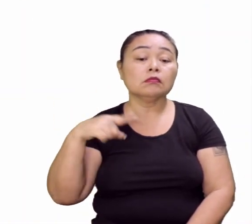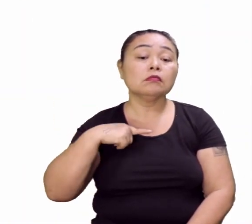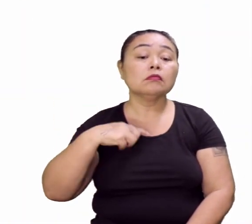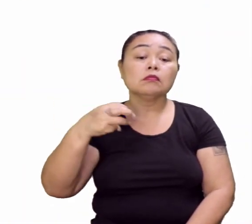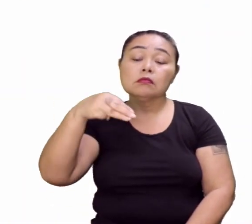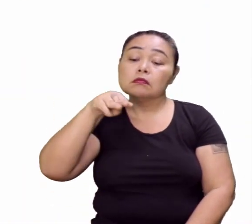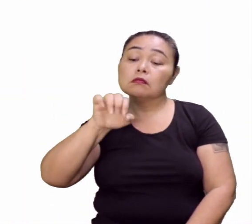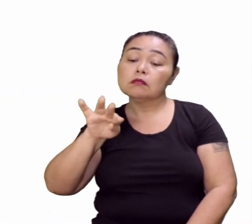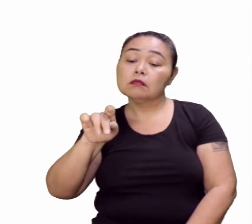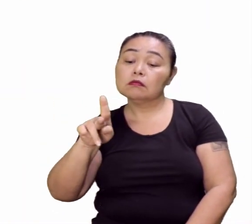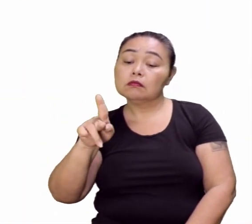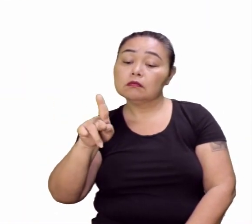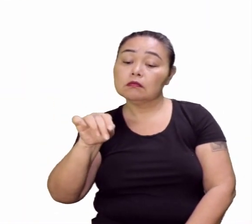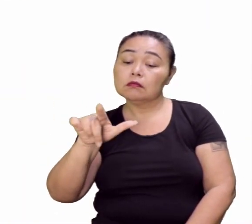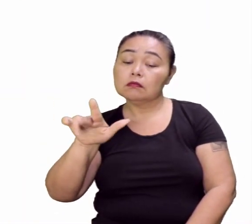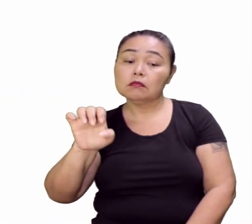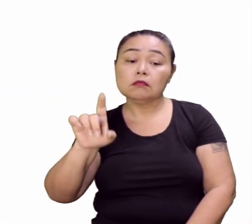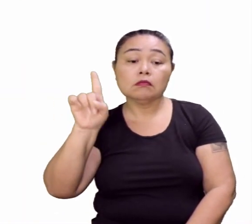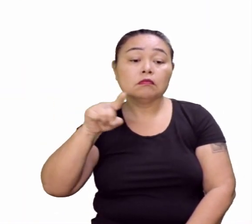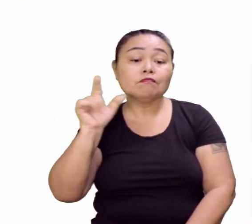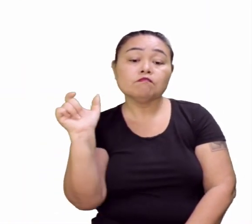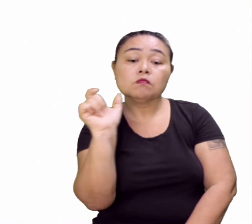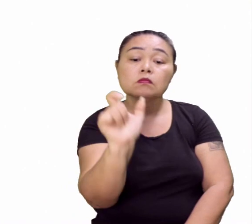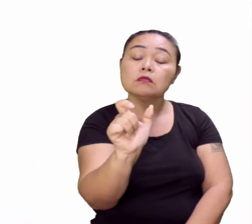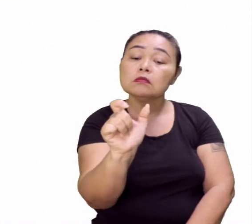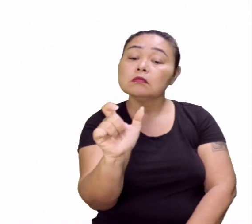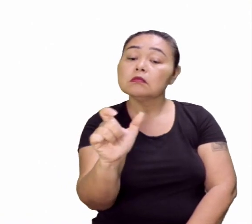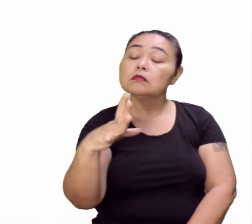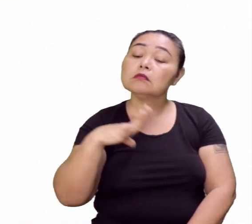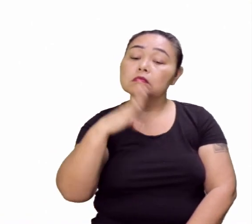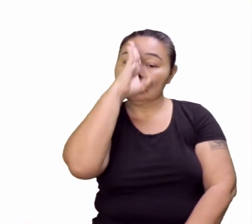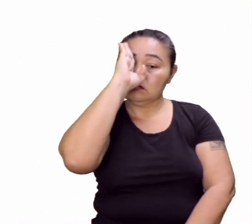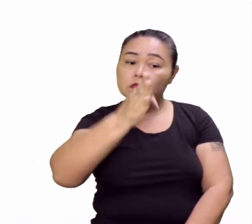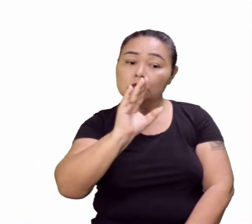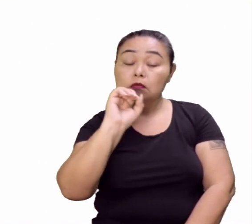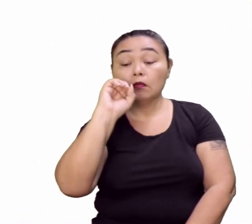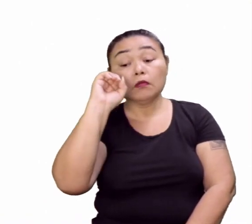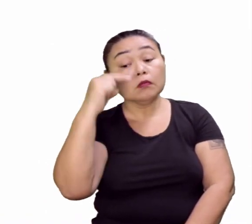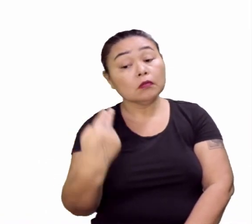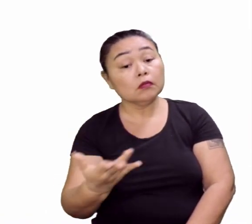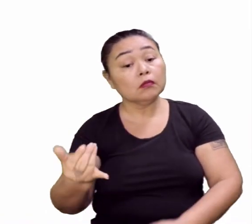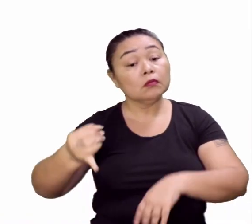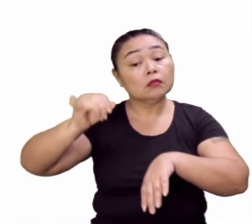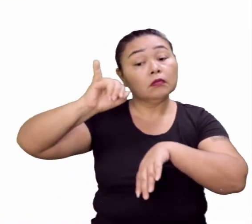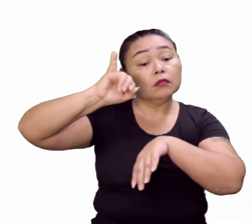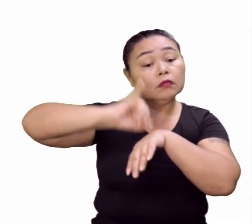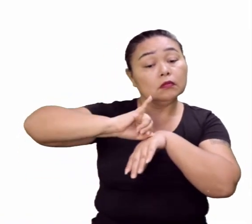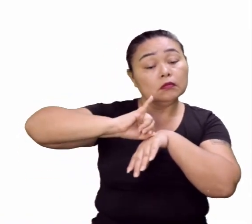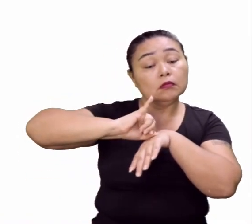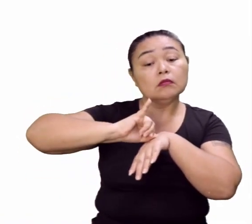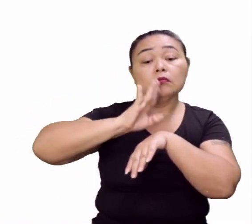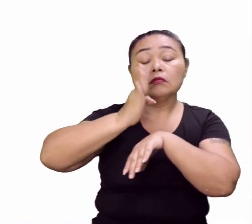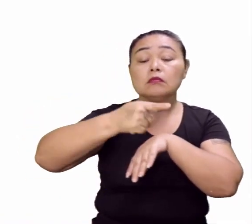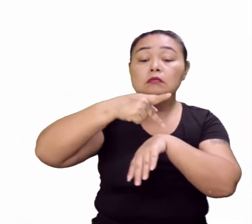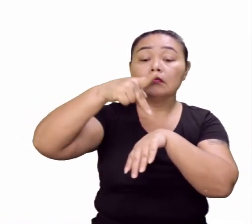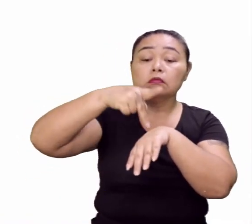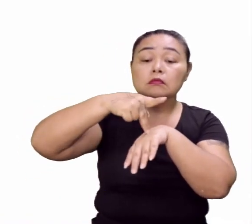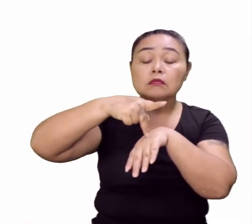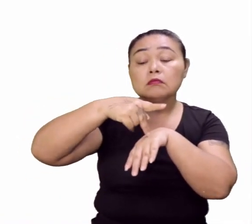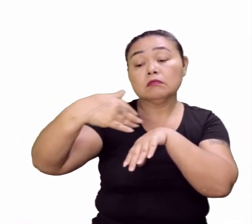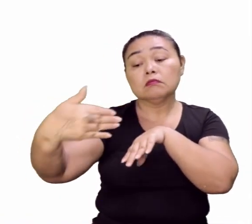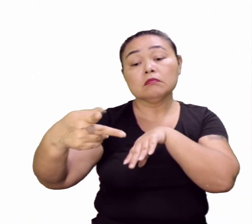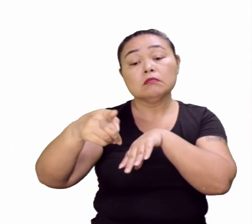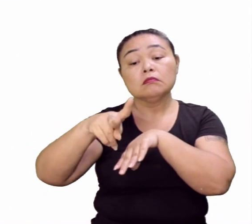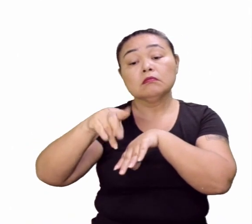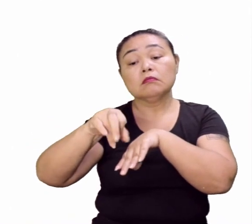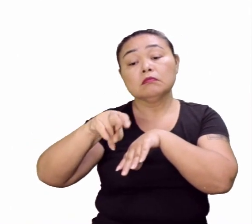E a metrópole, professor Jorge? É um termo que pode designar a cidade principal ou capital de um determinado país